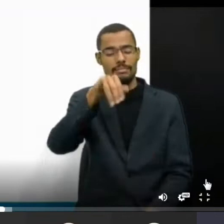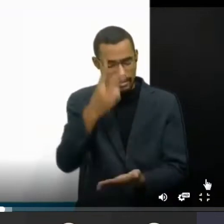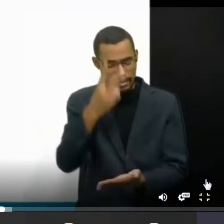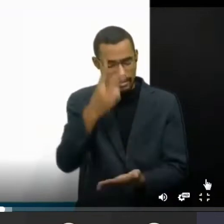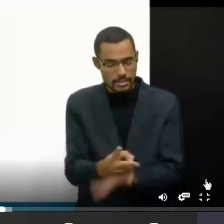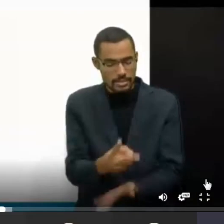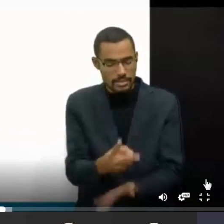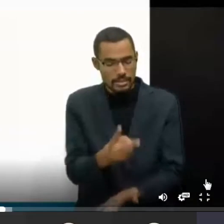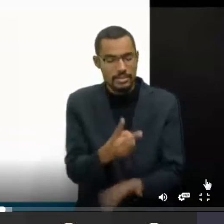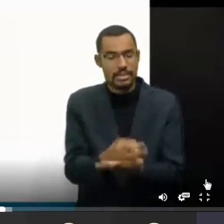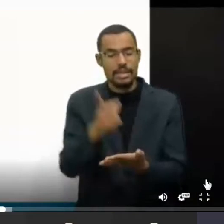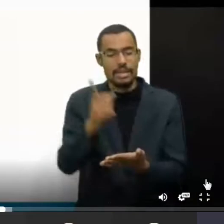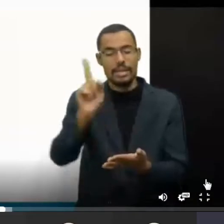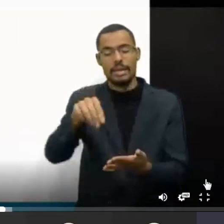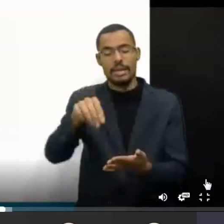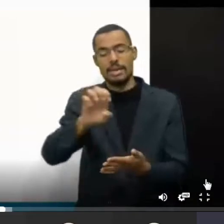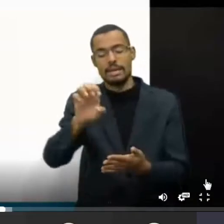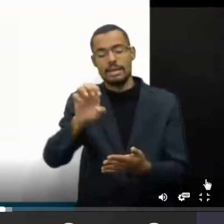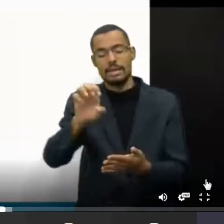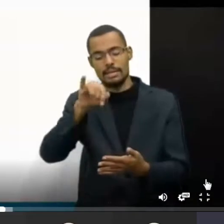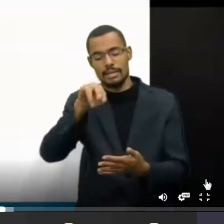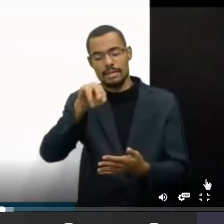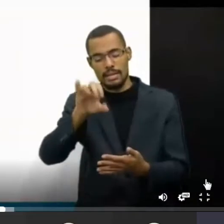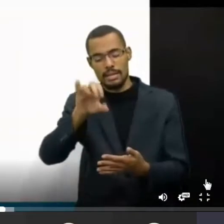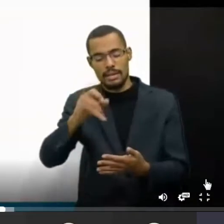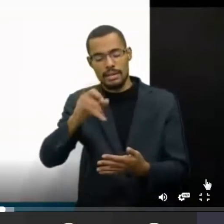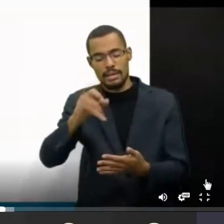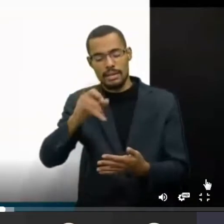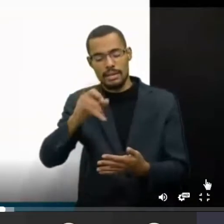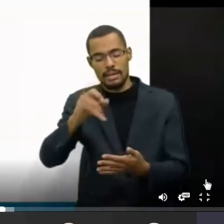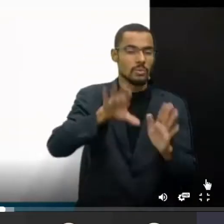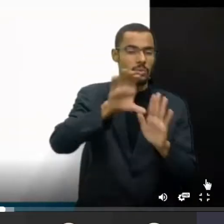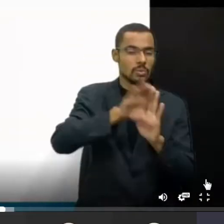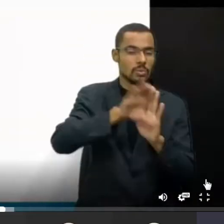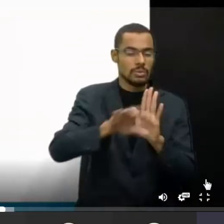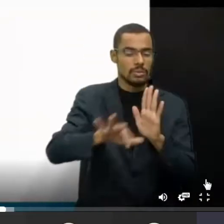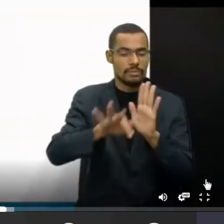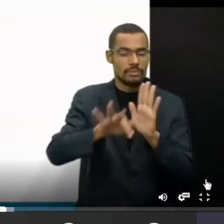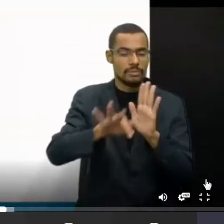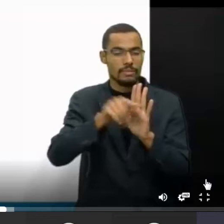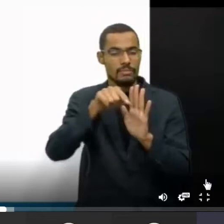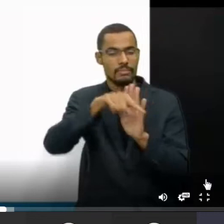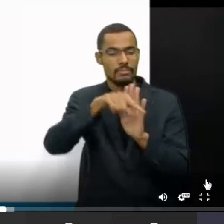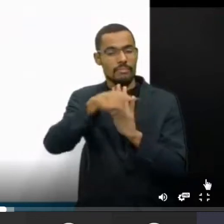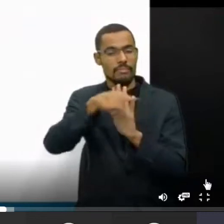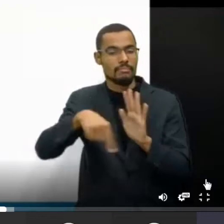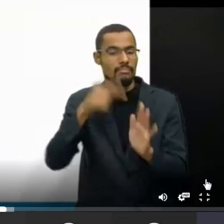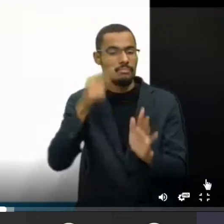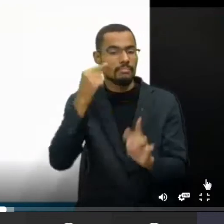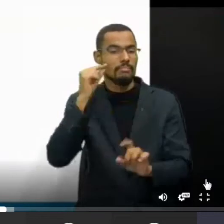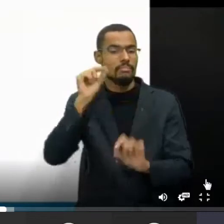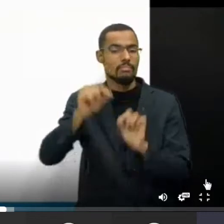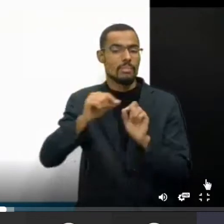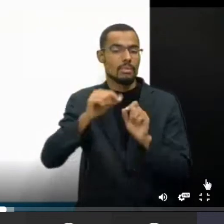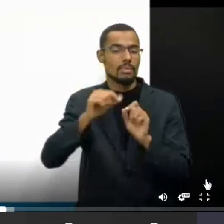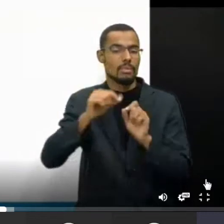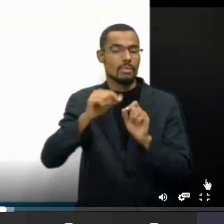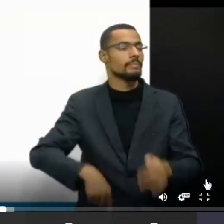então, esse epitélio, e aqui a constituição do epitélio que envolve